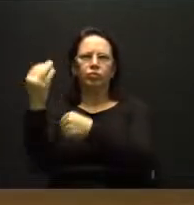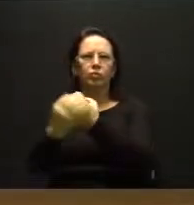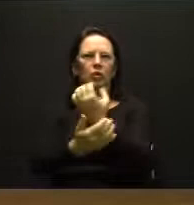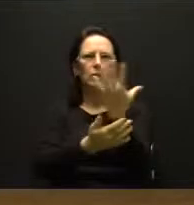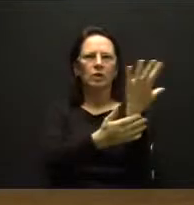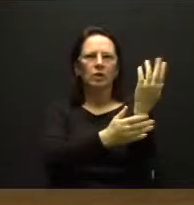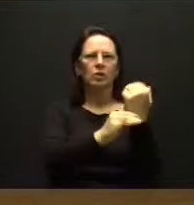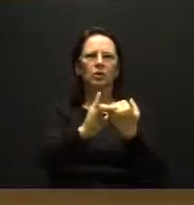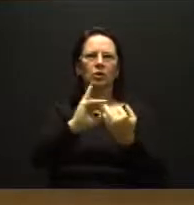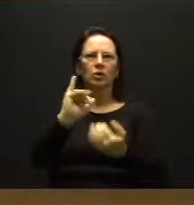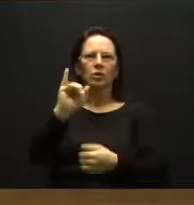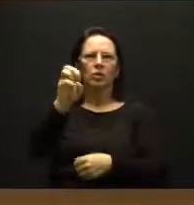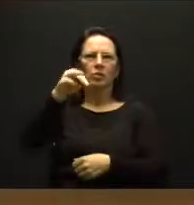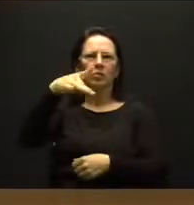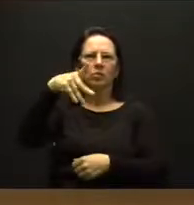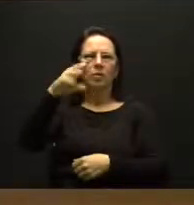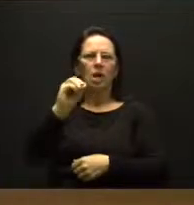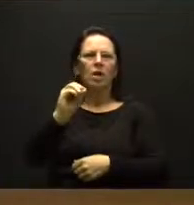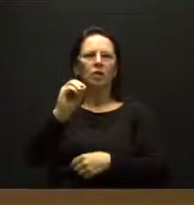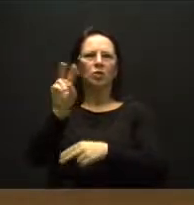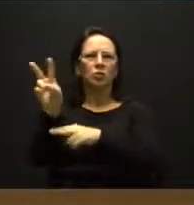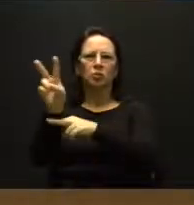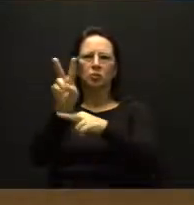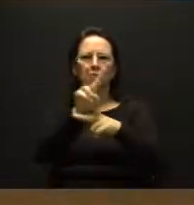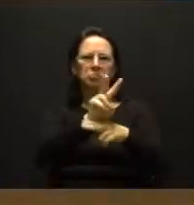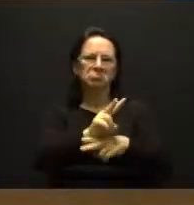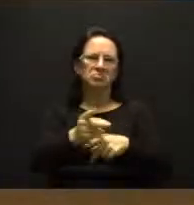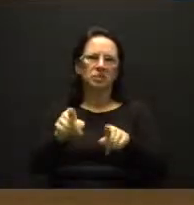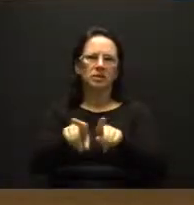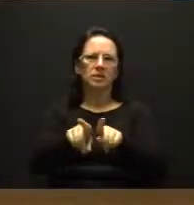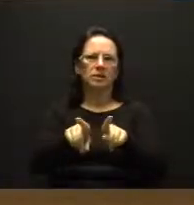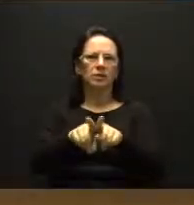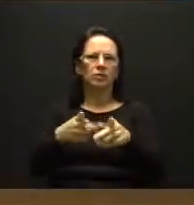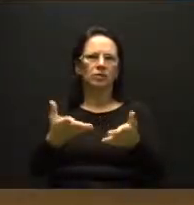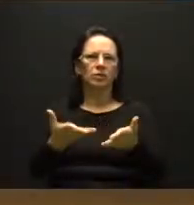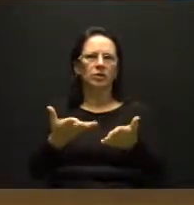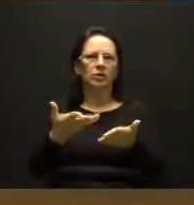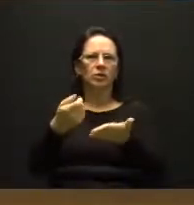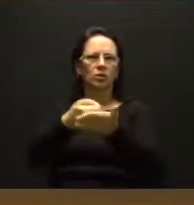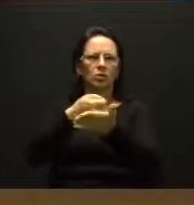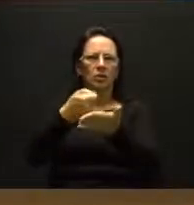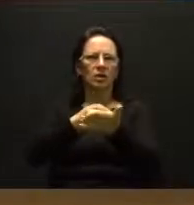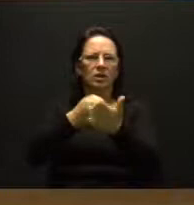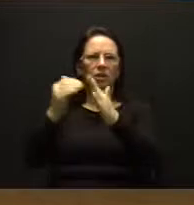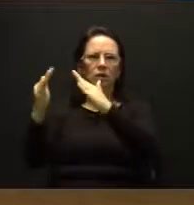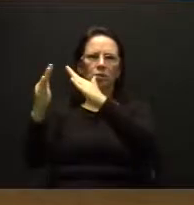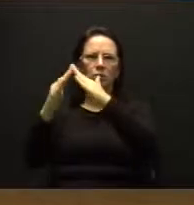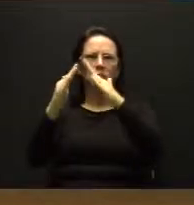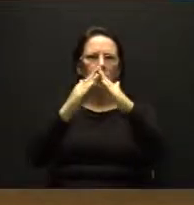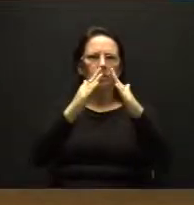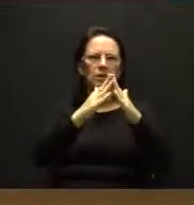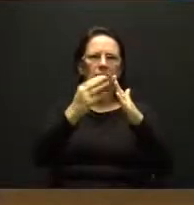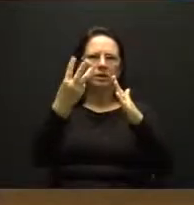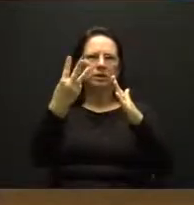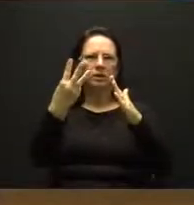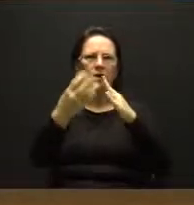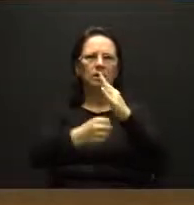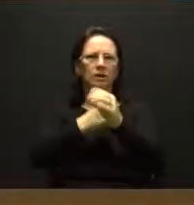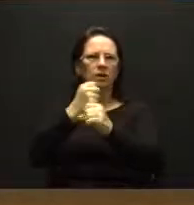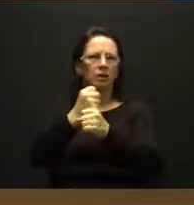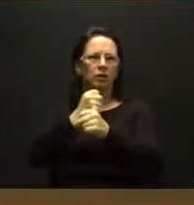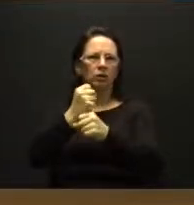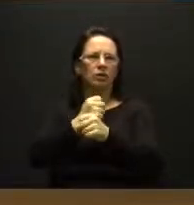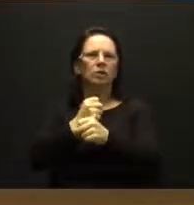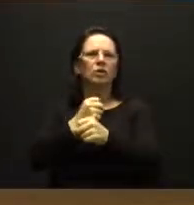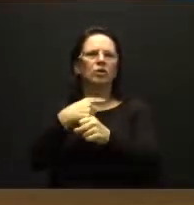sobre o impacto do trânsito e agora desmente em processo dizendo que aquelas moradias têm no máximo três anos sendo que existem